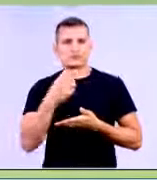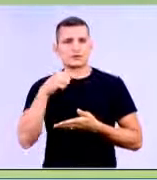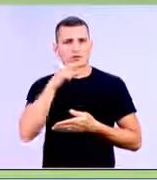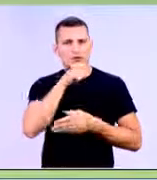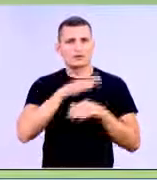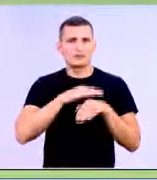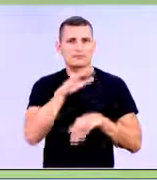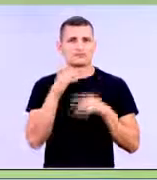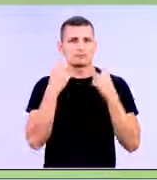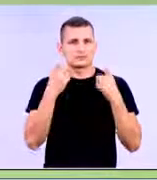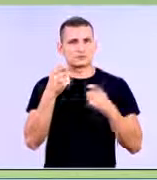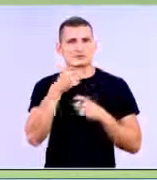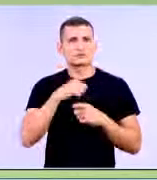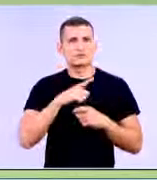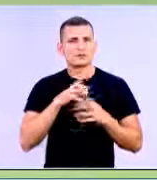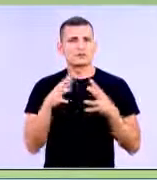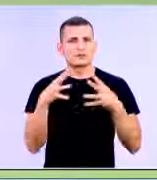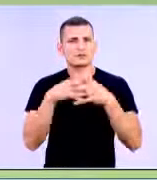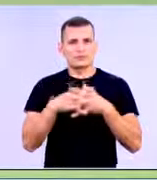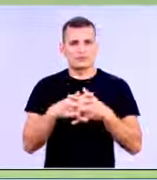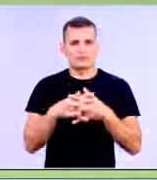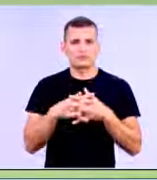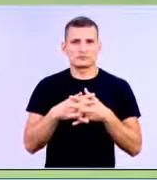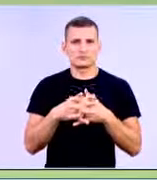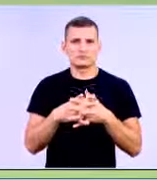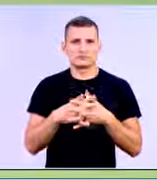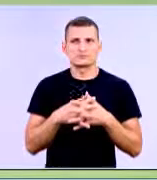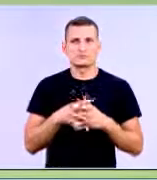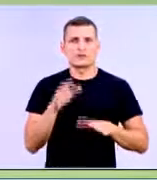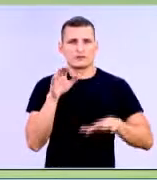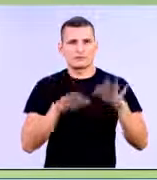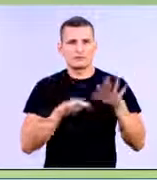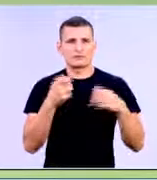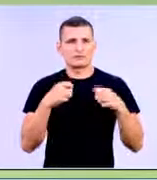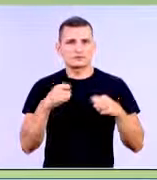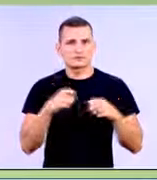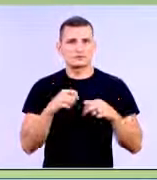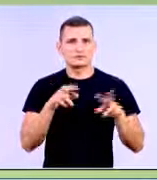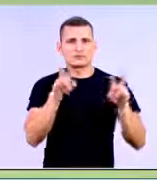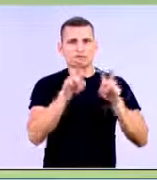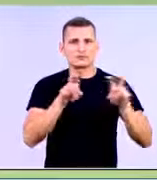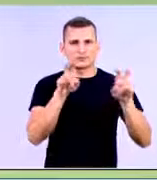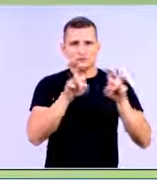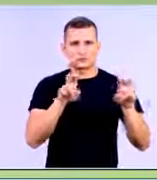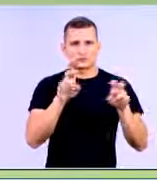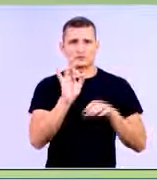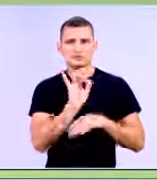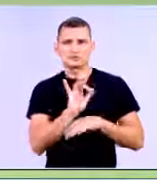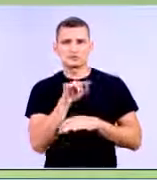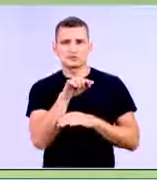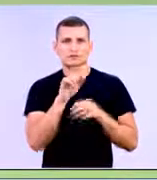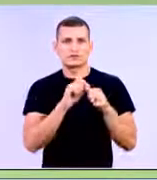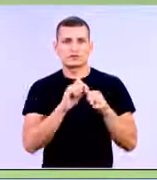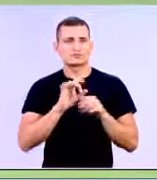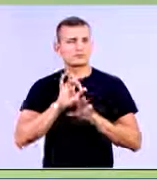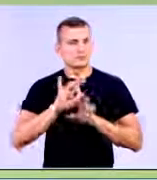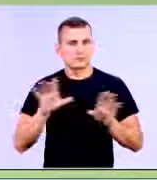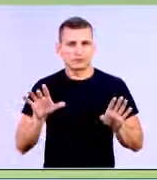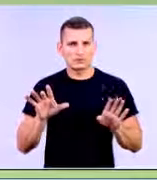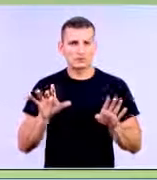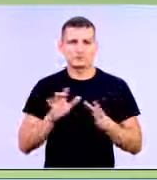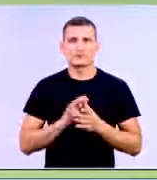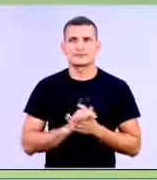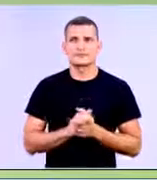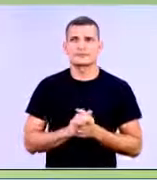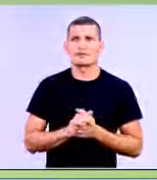é muito mais complexo e para isso, às vezes, é necessário uma máquina independente que faça apenas isso. Certo,